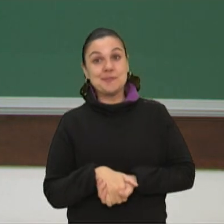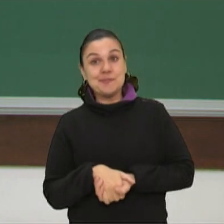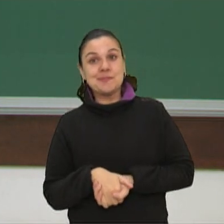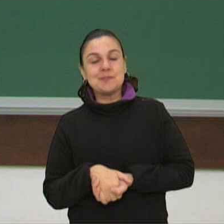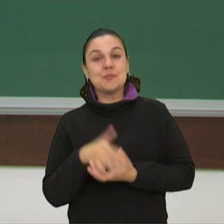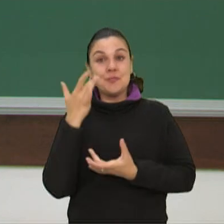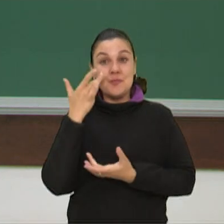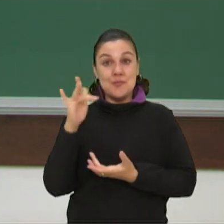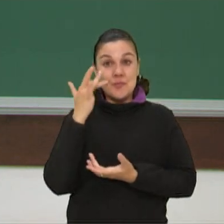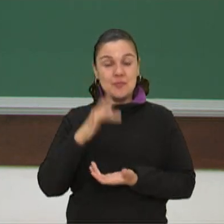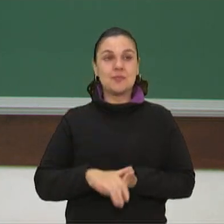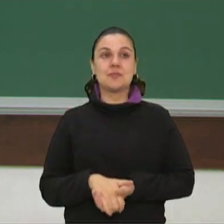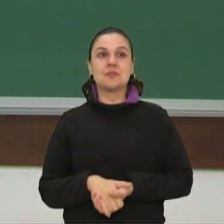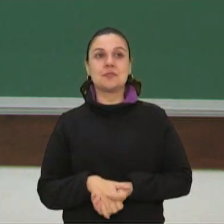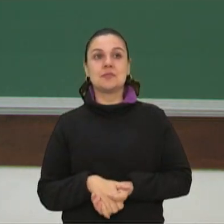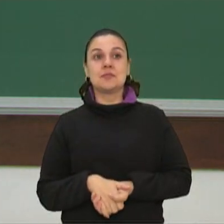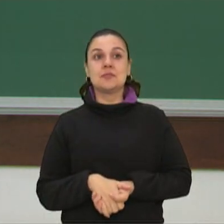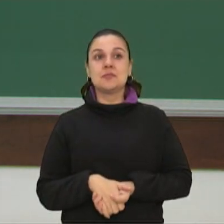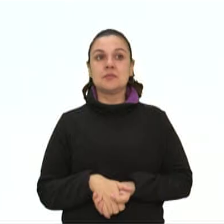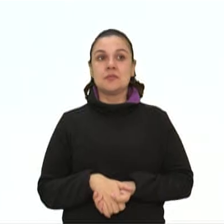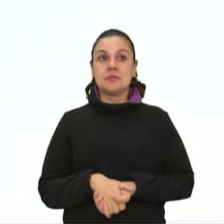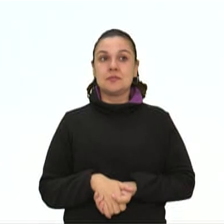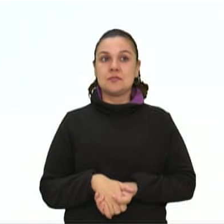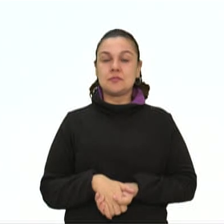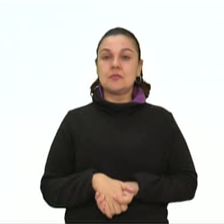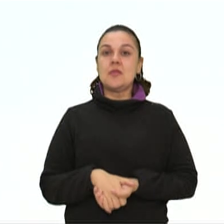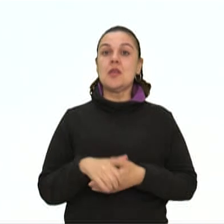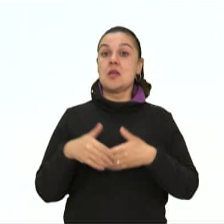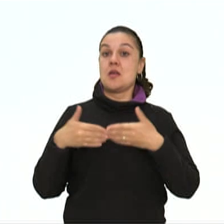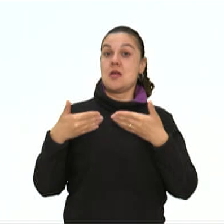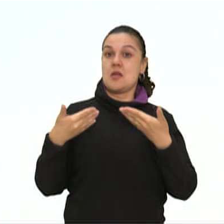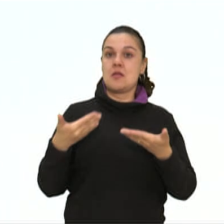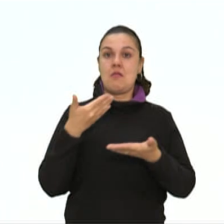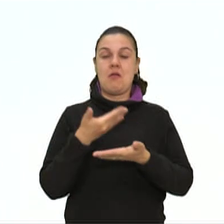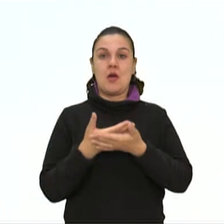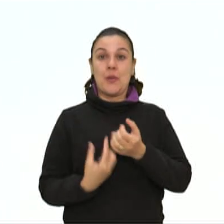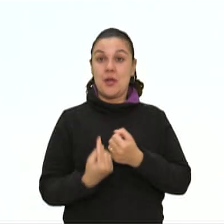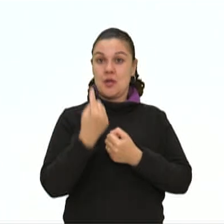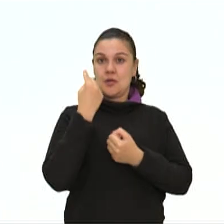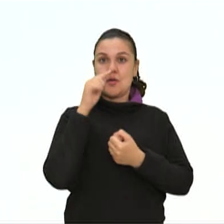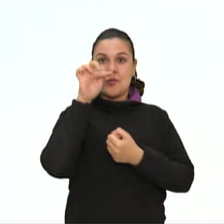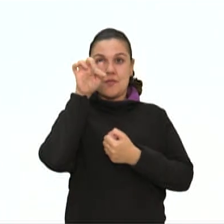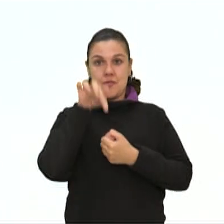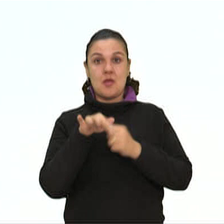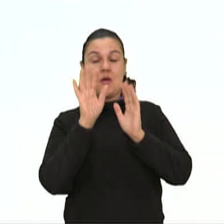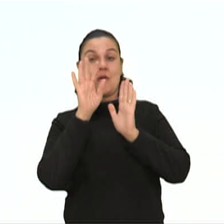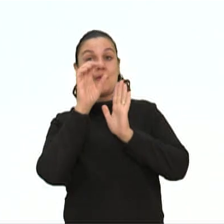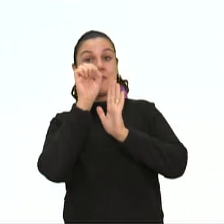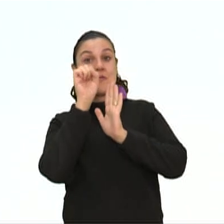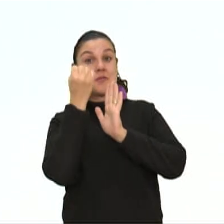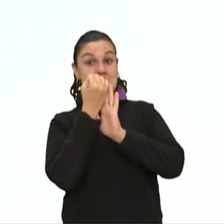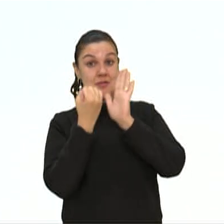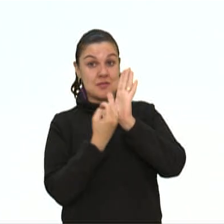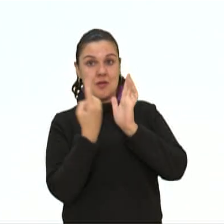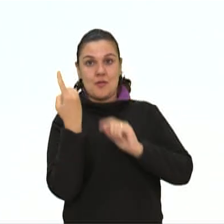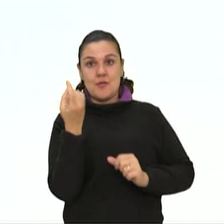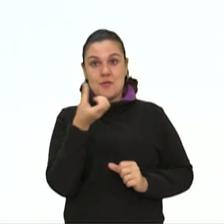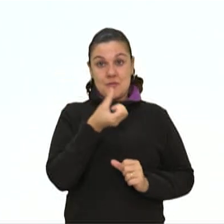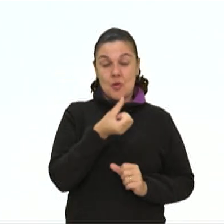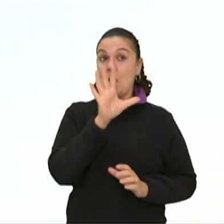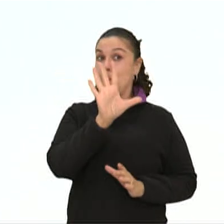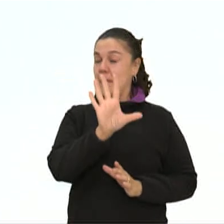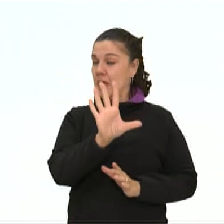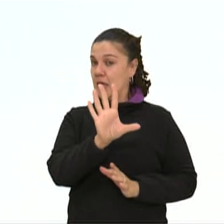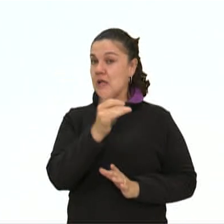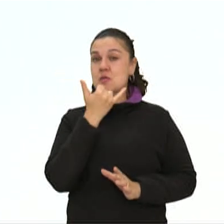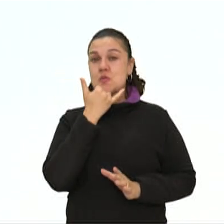sobre ouro. Vamos lá! Na aula anterior, você aprendeu que no final do século XVI, no